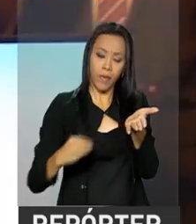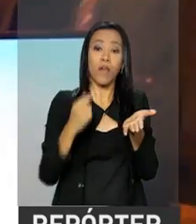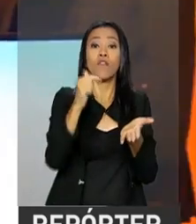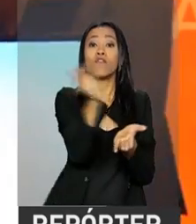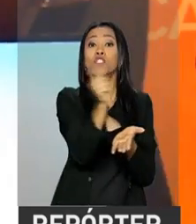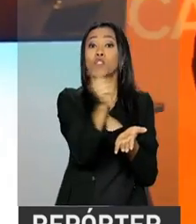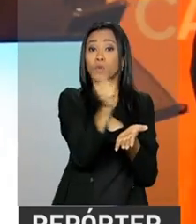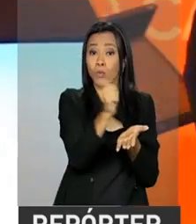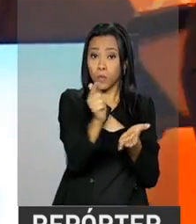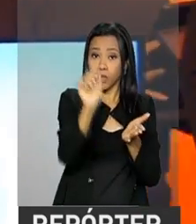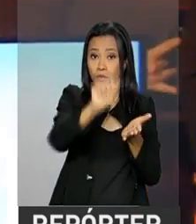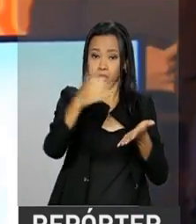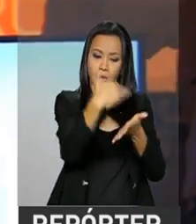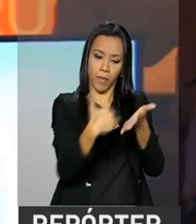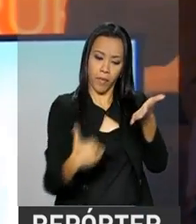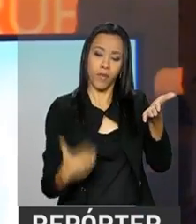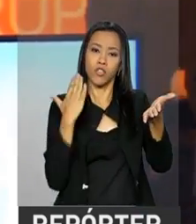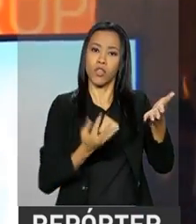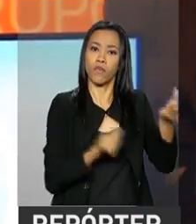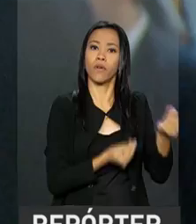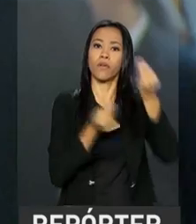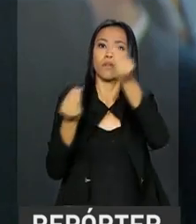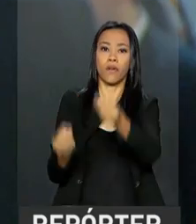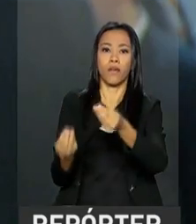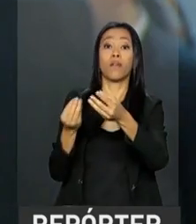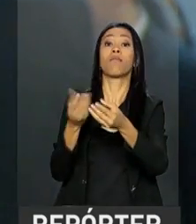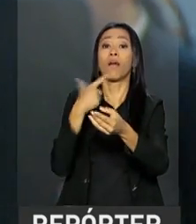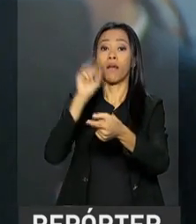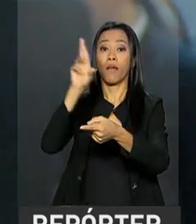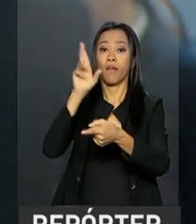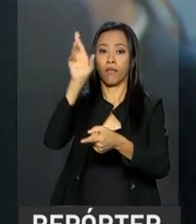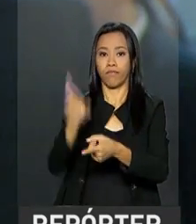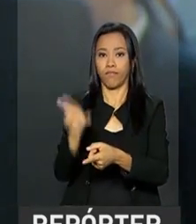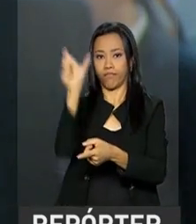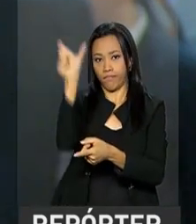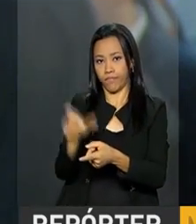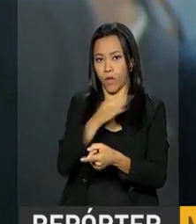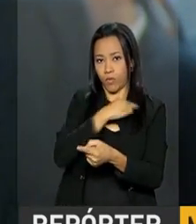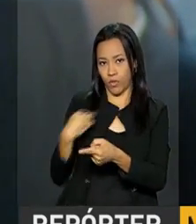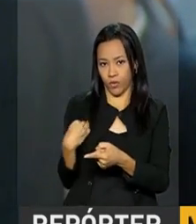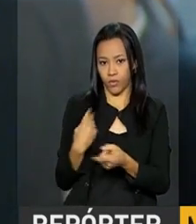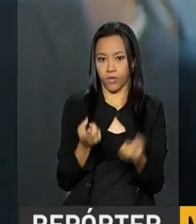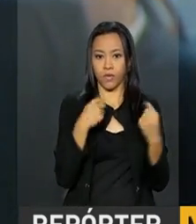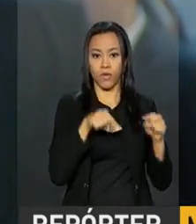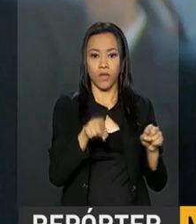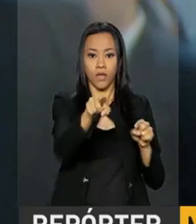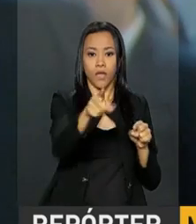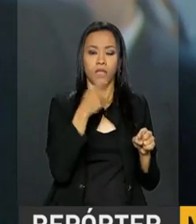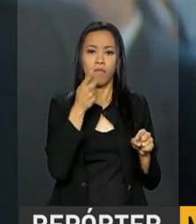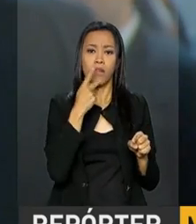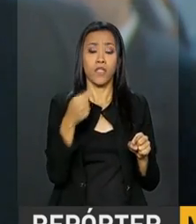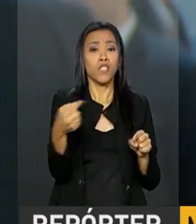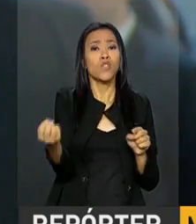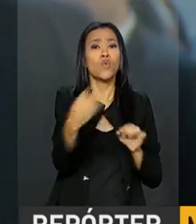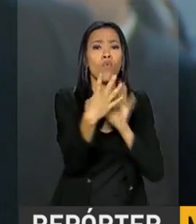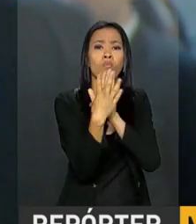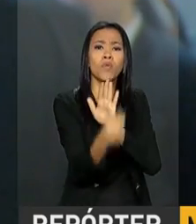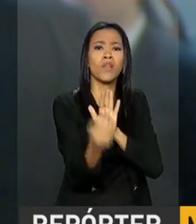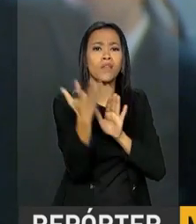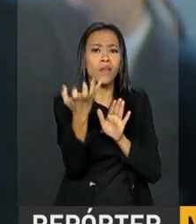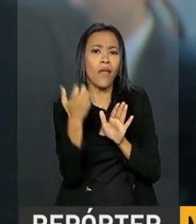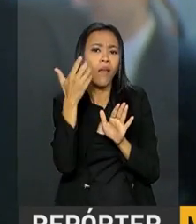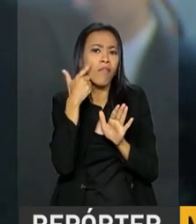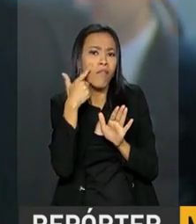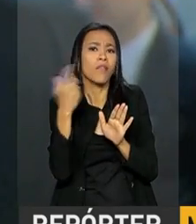associações em 5 segmentos, foi entregue ao ministro. Os princípios que nós gostaríamos de ver nesse novo modelo estão contidos